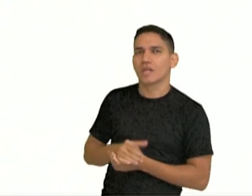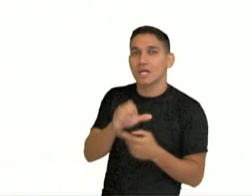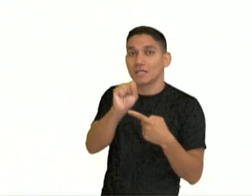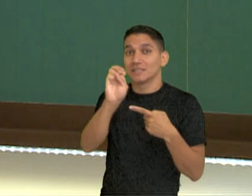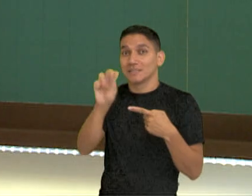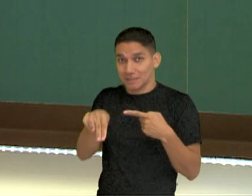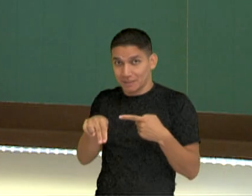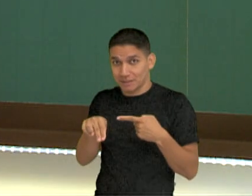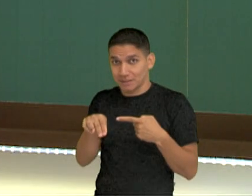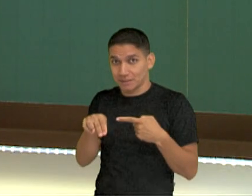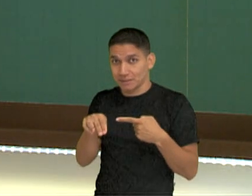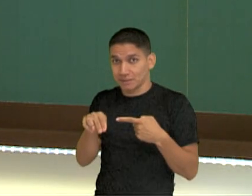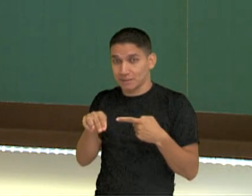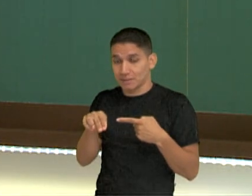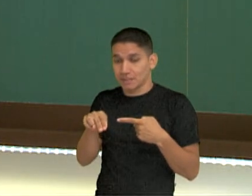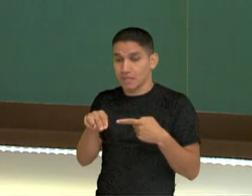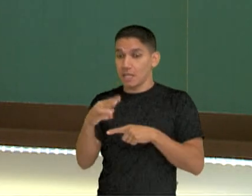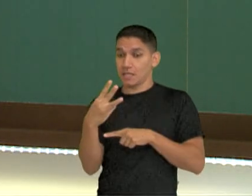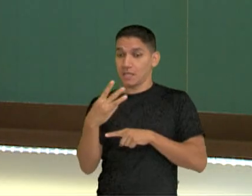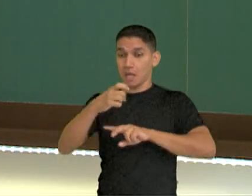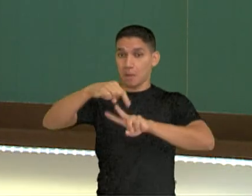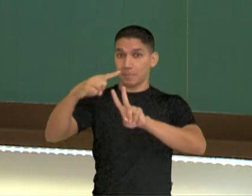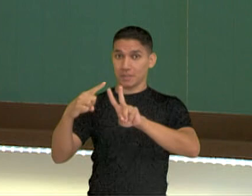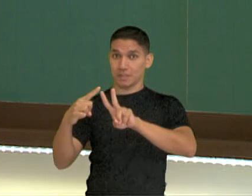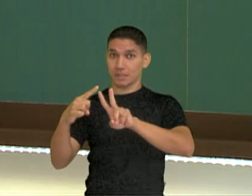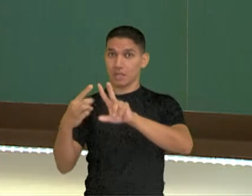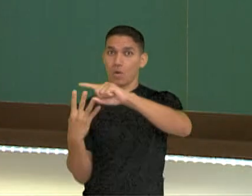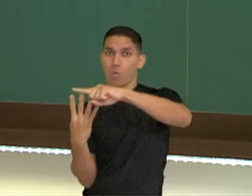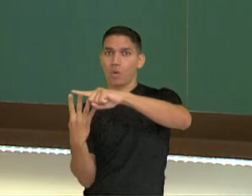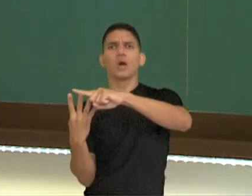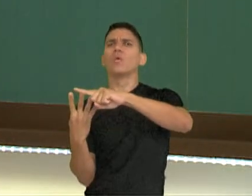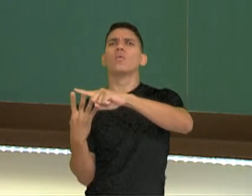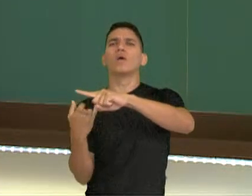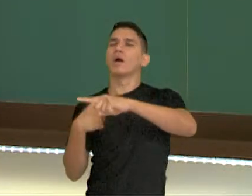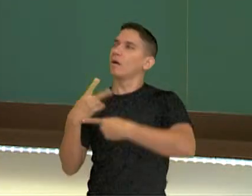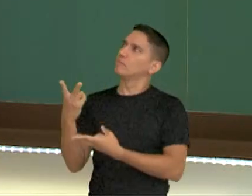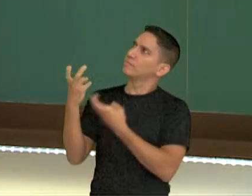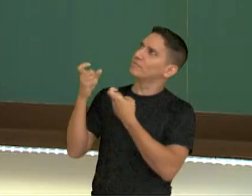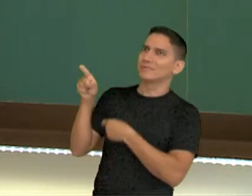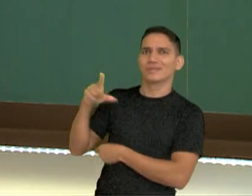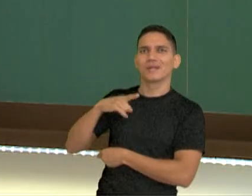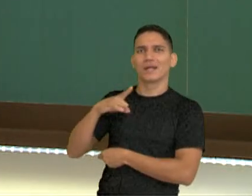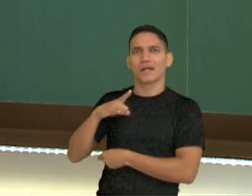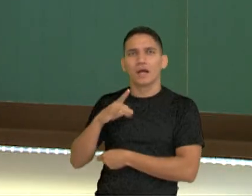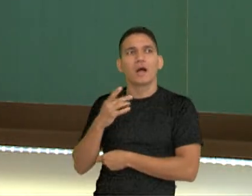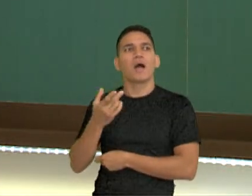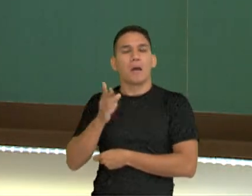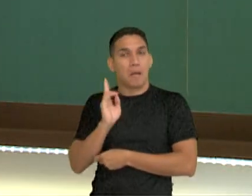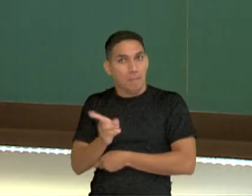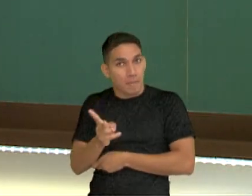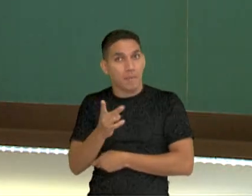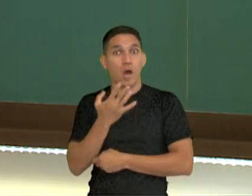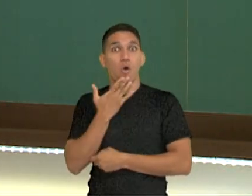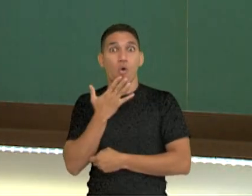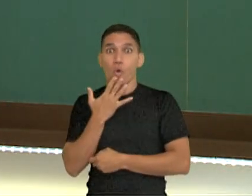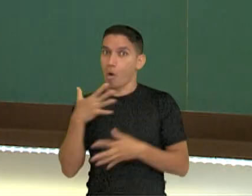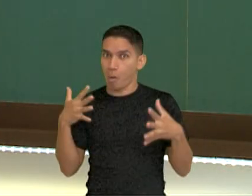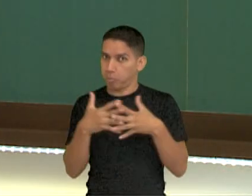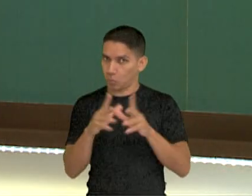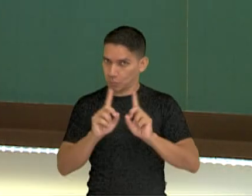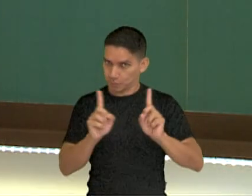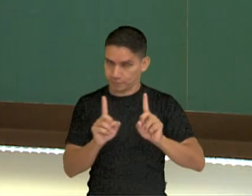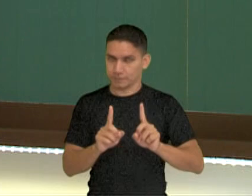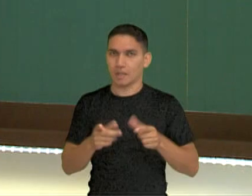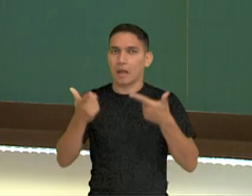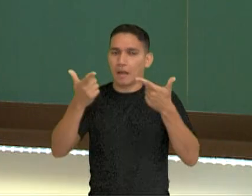seno de 3π sobre 4, veja, eu coloquei aqui com as mesmas cores para não confundir, tá? Para não